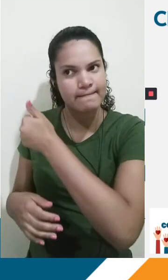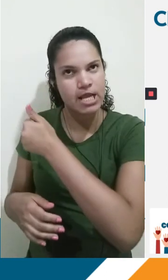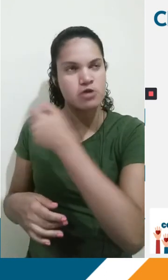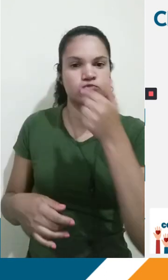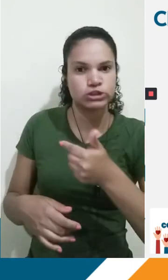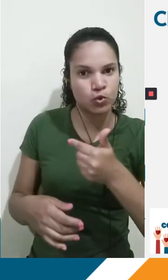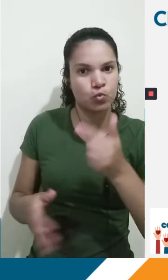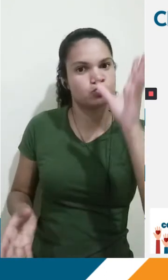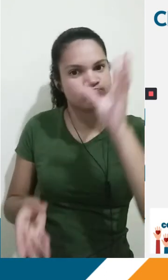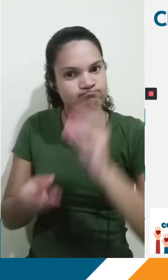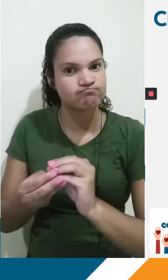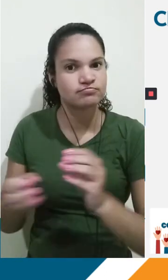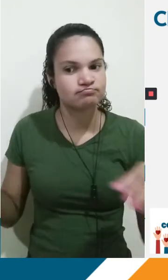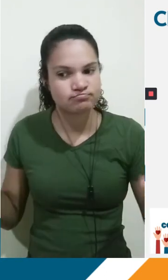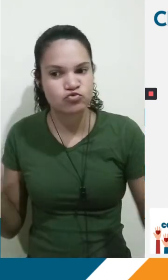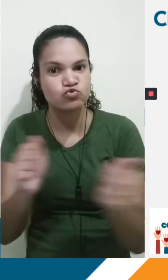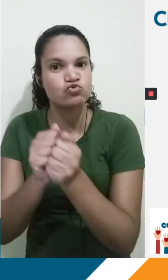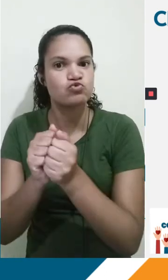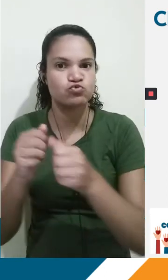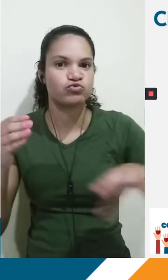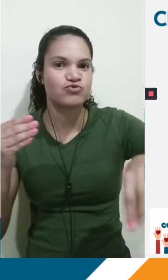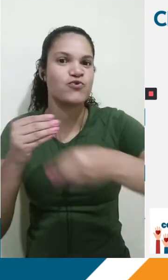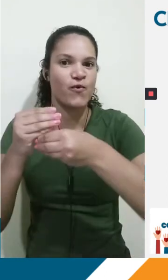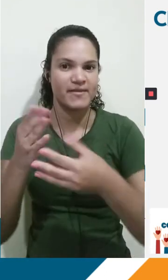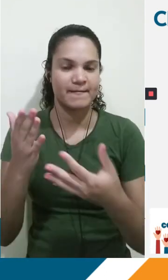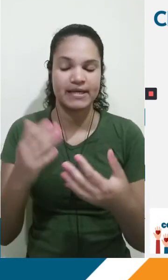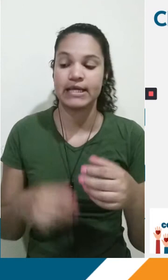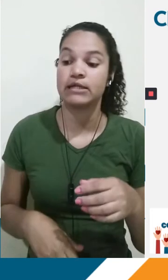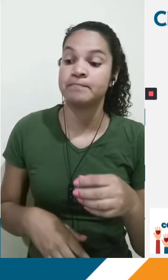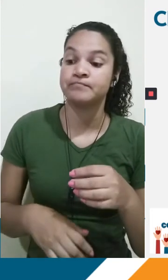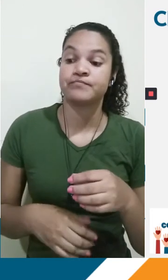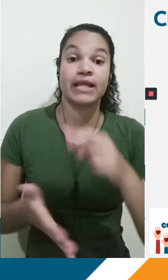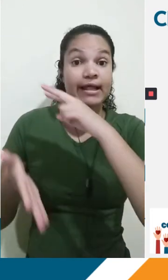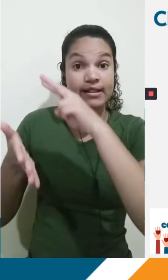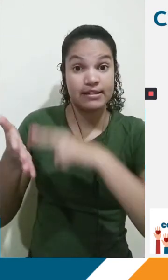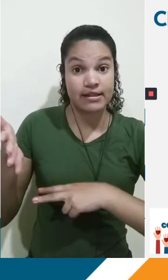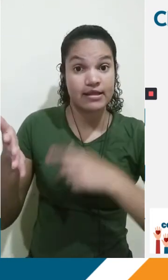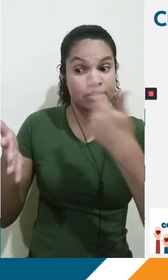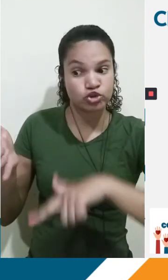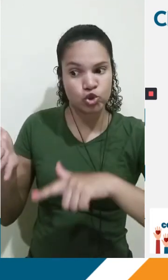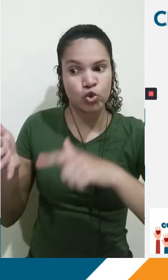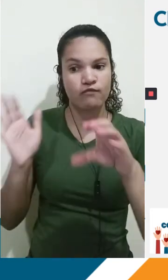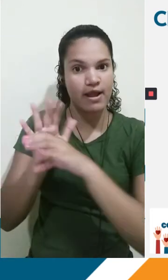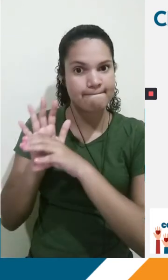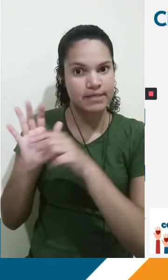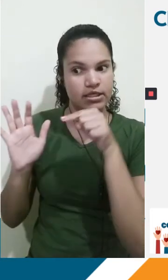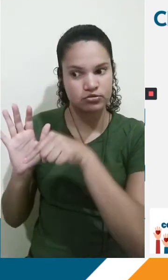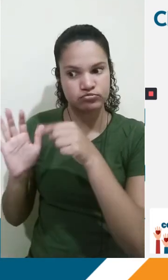Faça uma visualização dos 2 vídeos em sequência. Leiam novamente os capítulos relacionados a esse